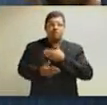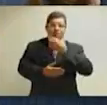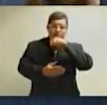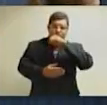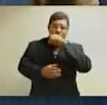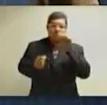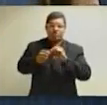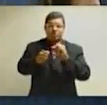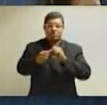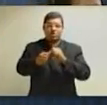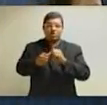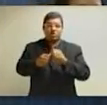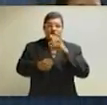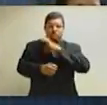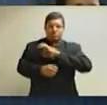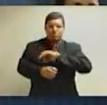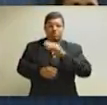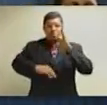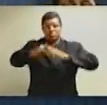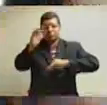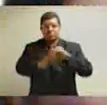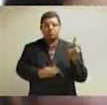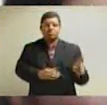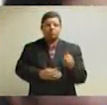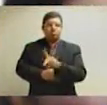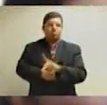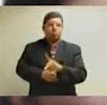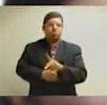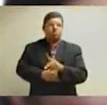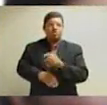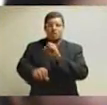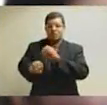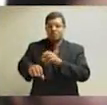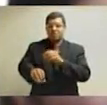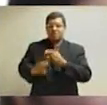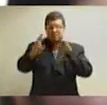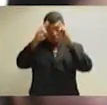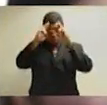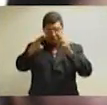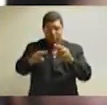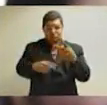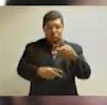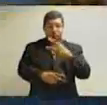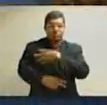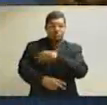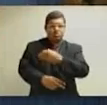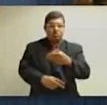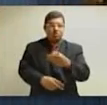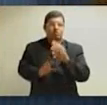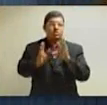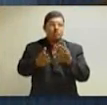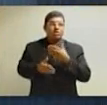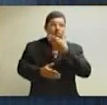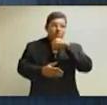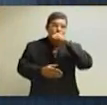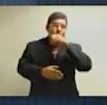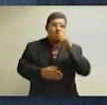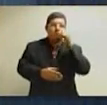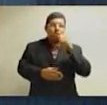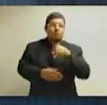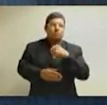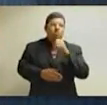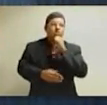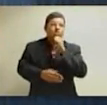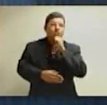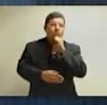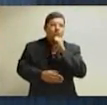mãe fez para, com um salário de profissional da educação, educar com dignidade os seus filhos, já que meu pai faleceu quando eu